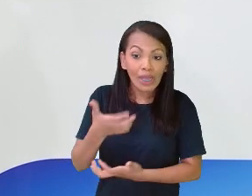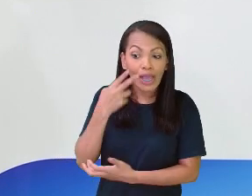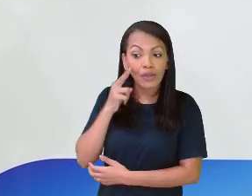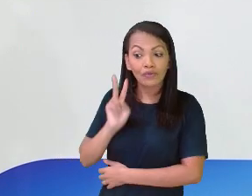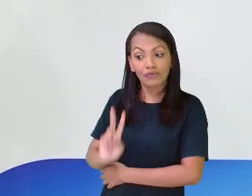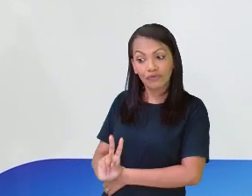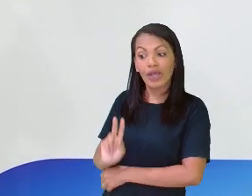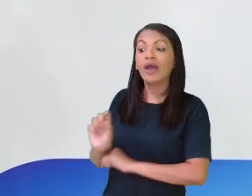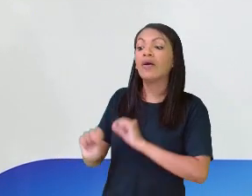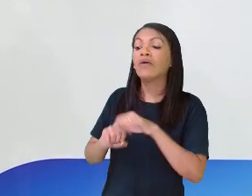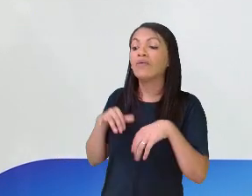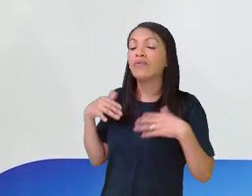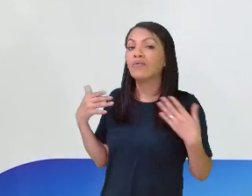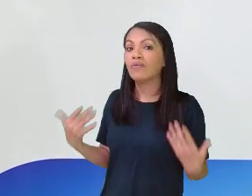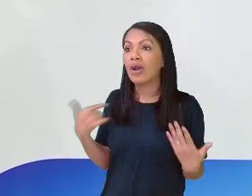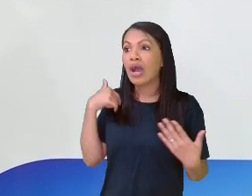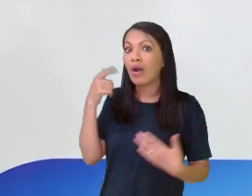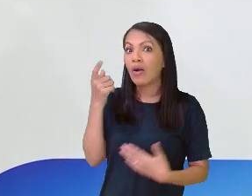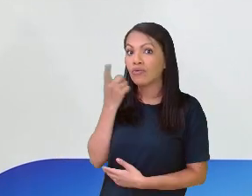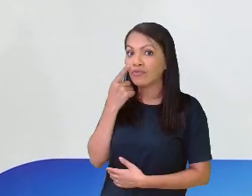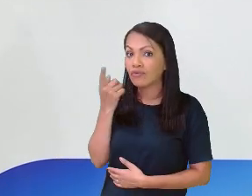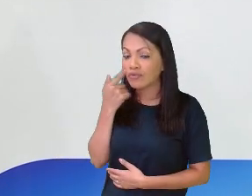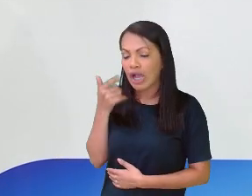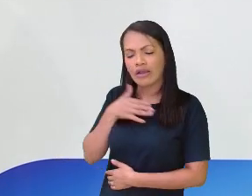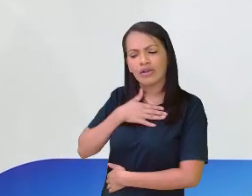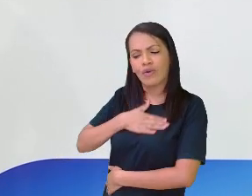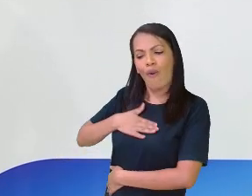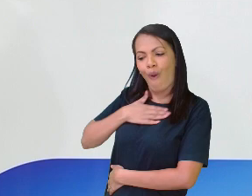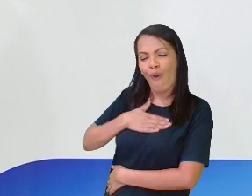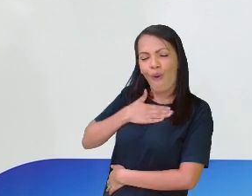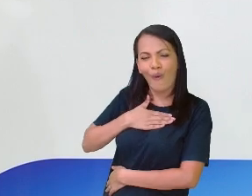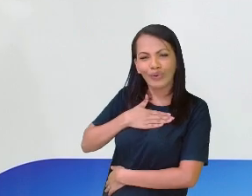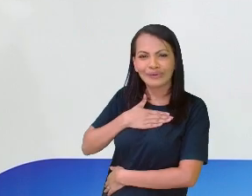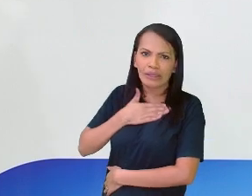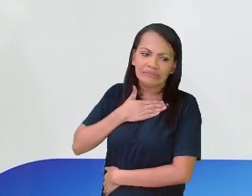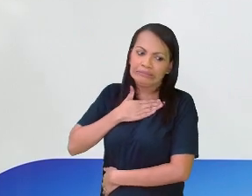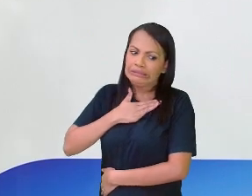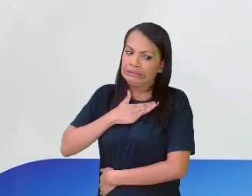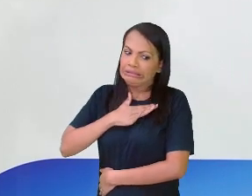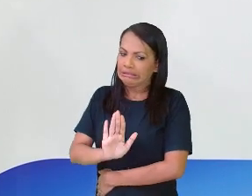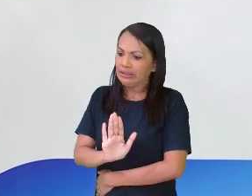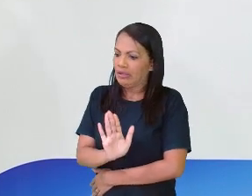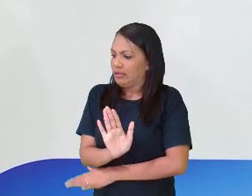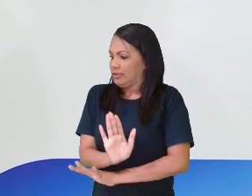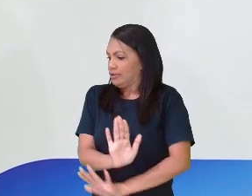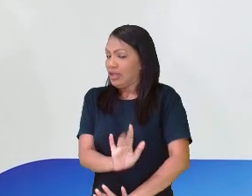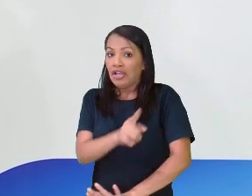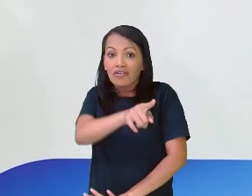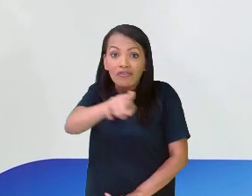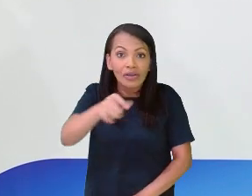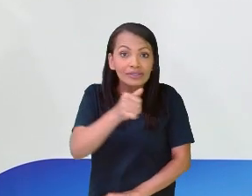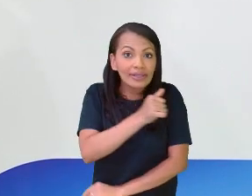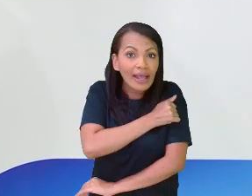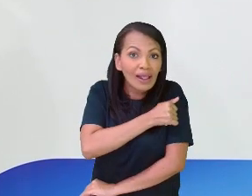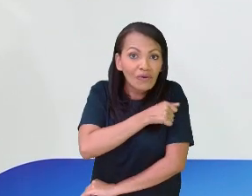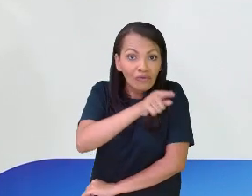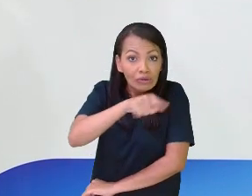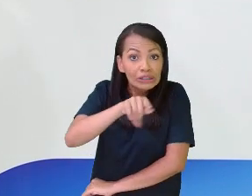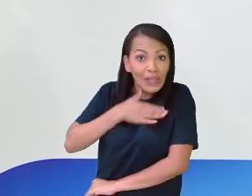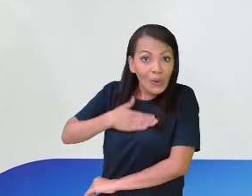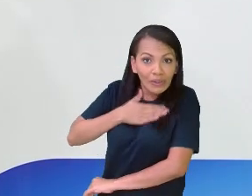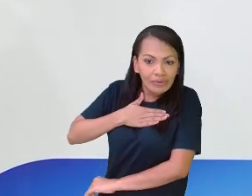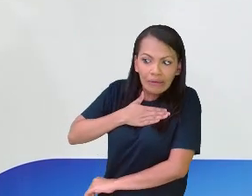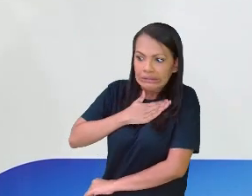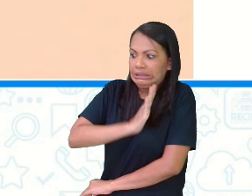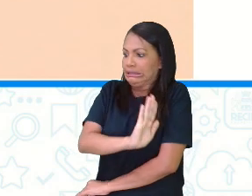professora Sinara, qual é a sua reação com ele. Se você gosta, se você é indiferente. E de vocês, estudantes, será que vocês